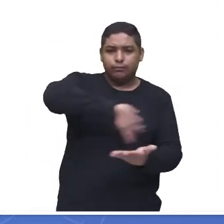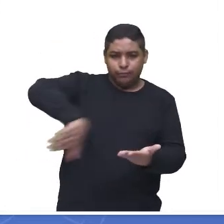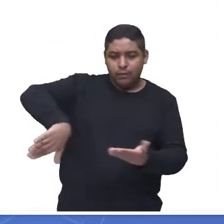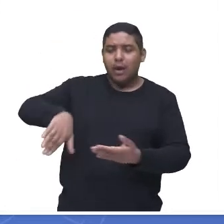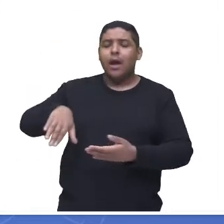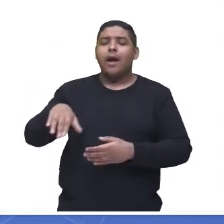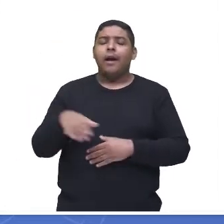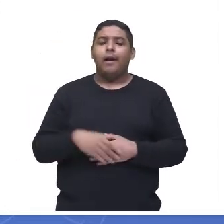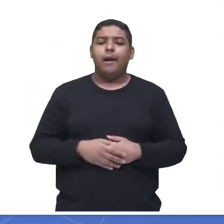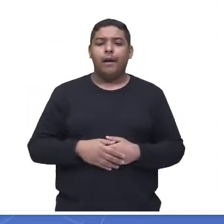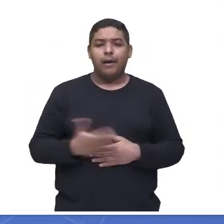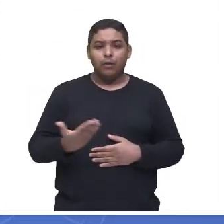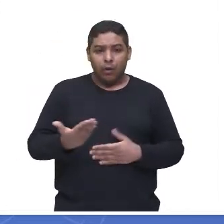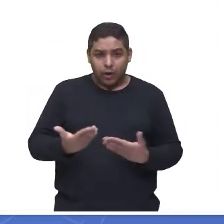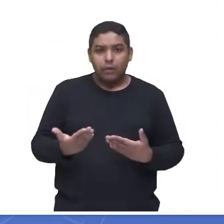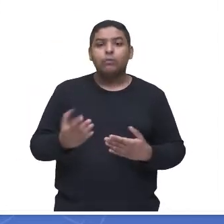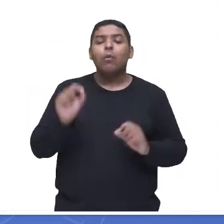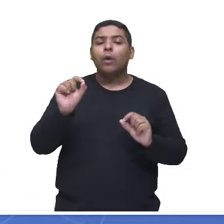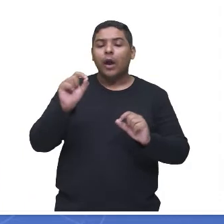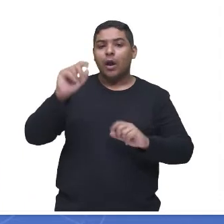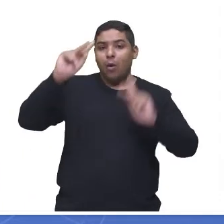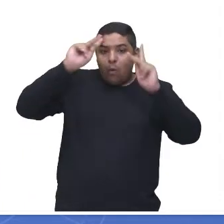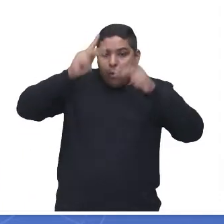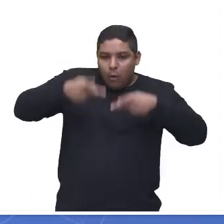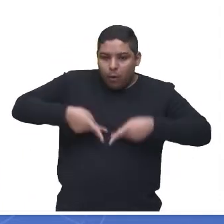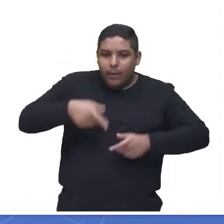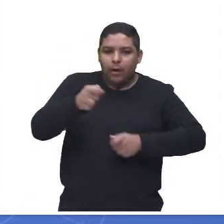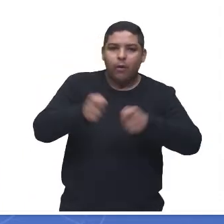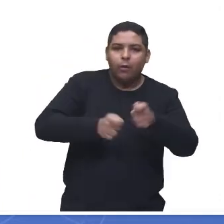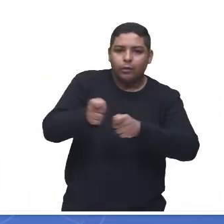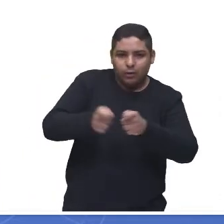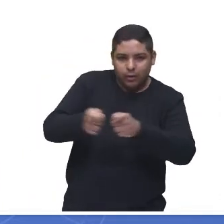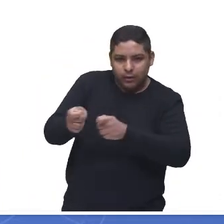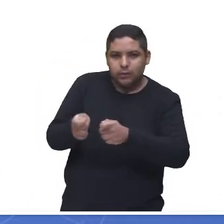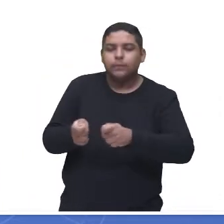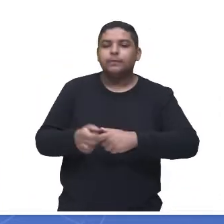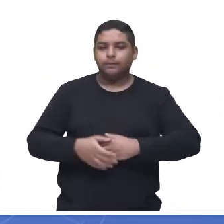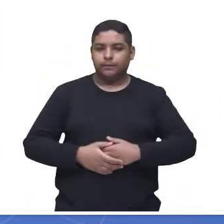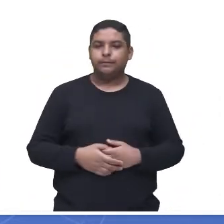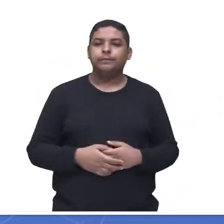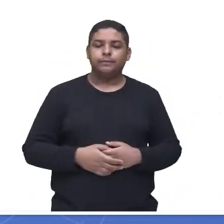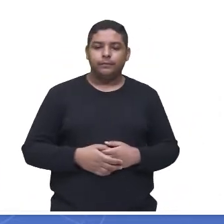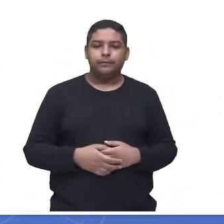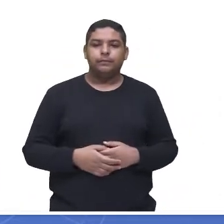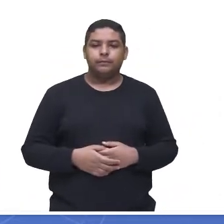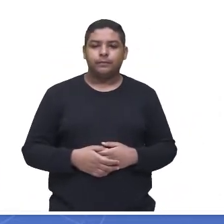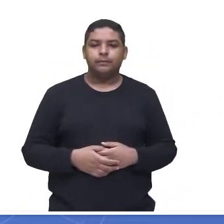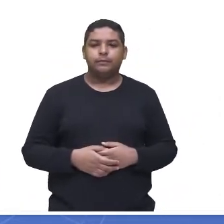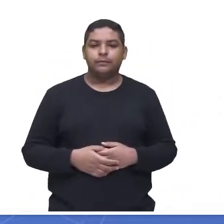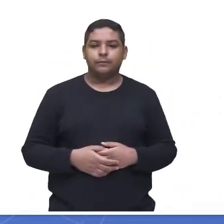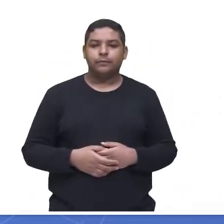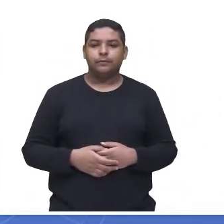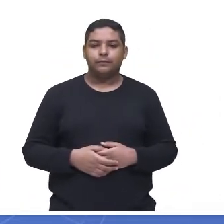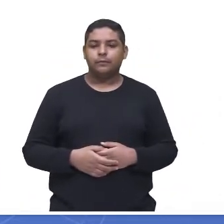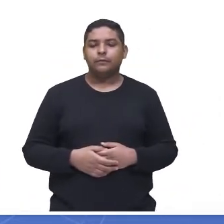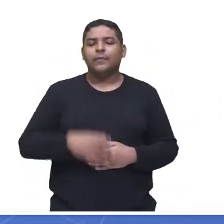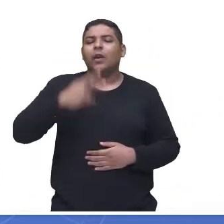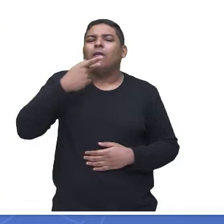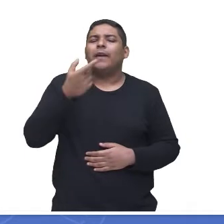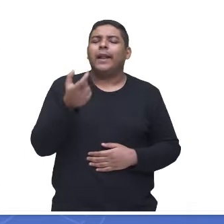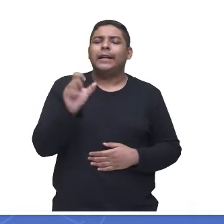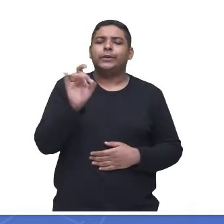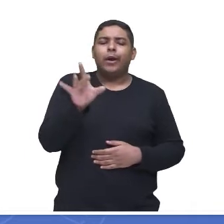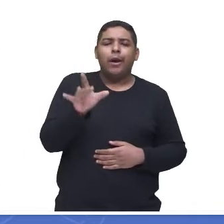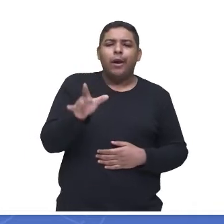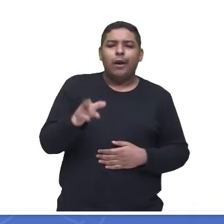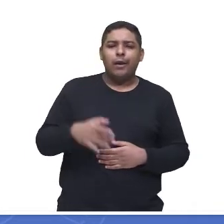razão humana que determina tudo. O homem, a matéria, né? Tá bom? Então, isso a gente não vai aqui falar sobre o iluminismo, falar apenas que